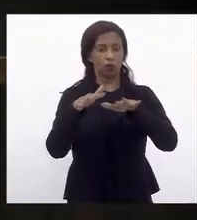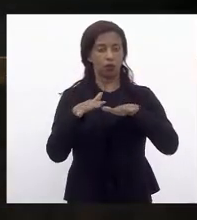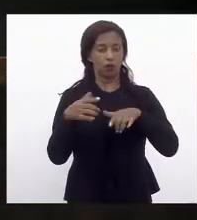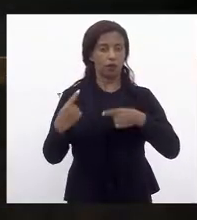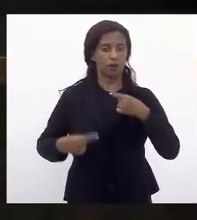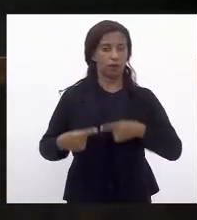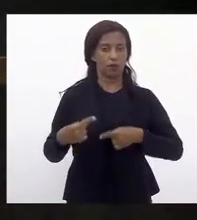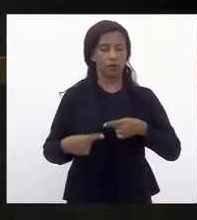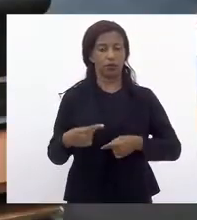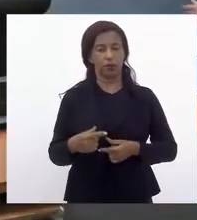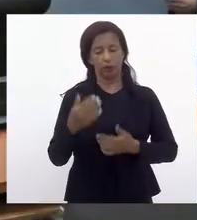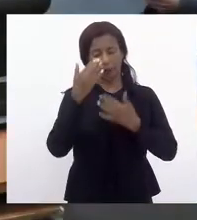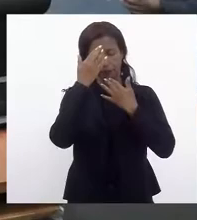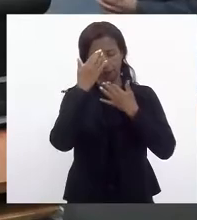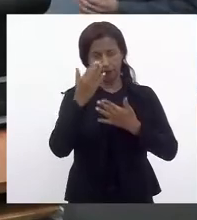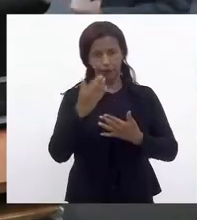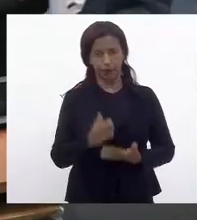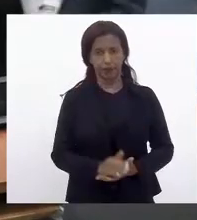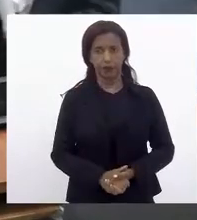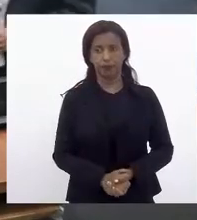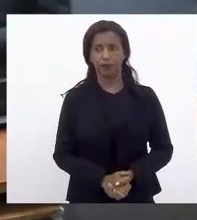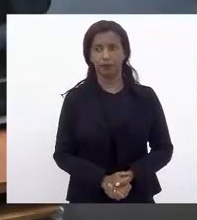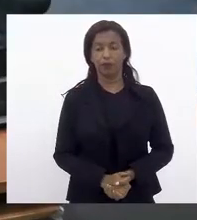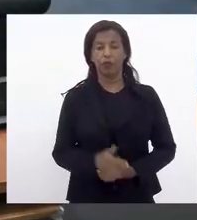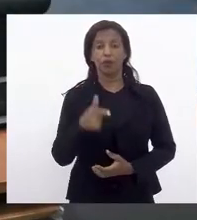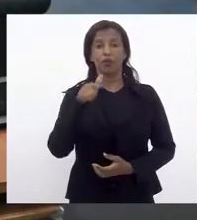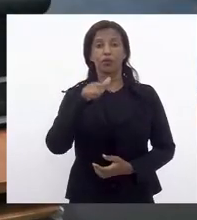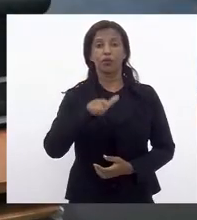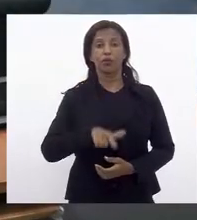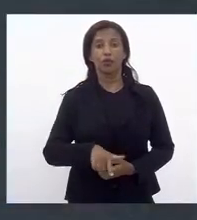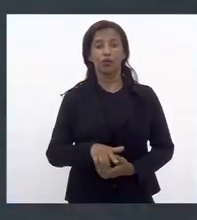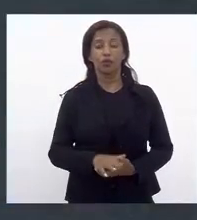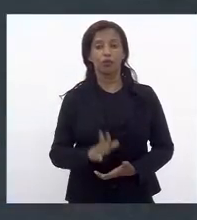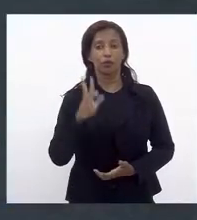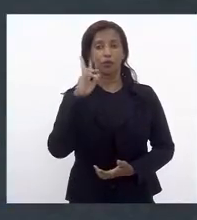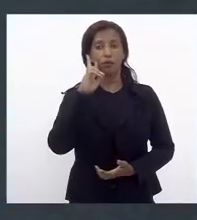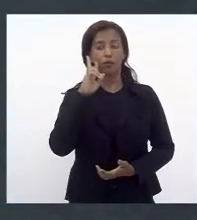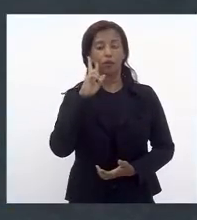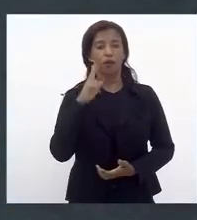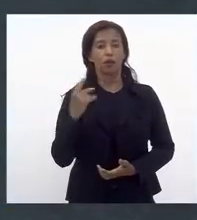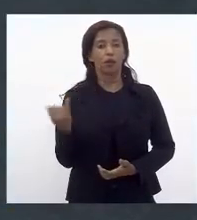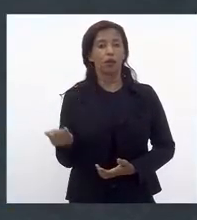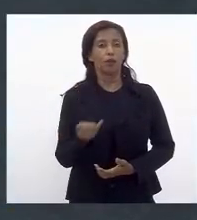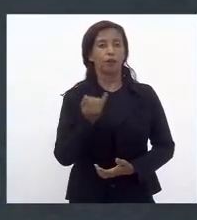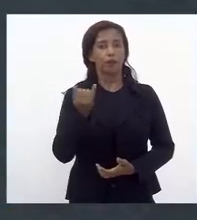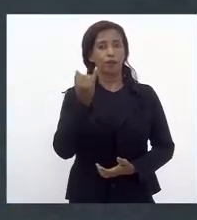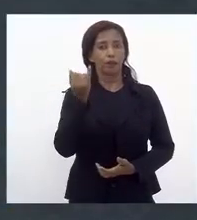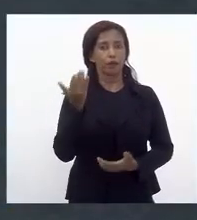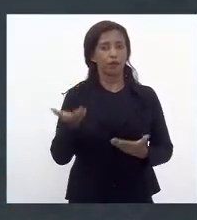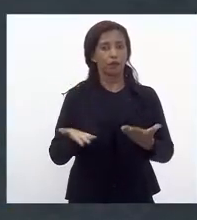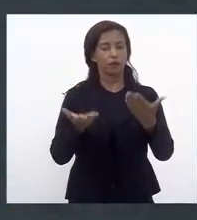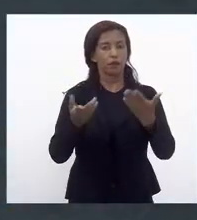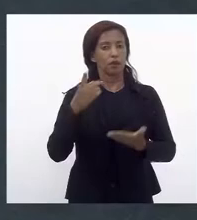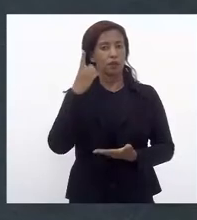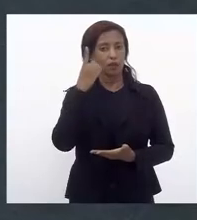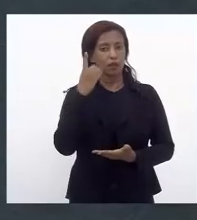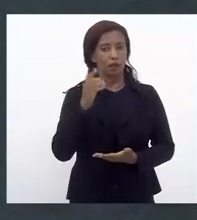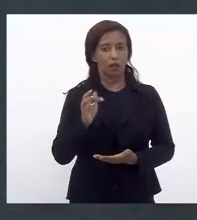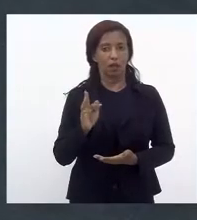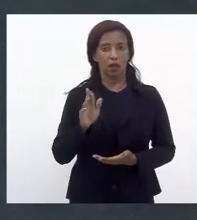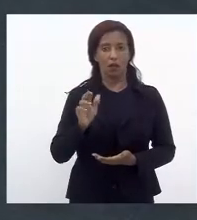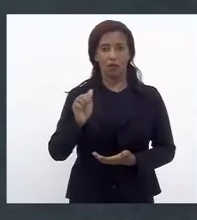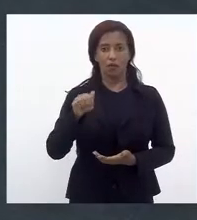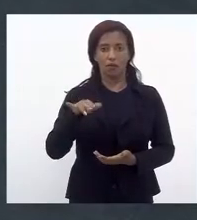as emendas. Pois não, obrigada, senhora presidenta. E, de novo, ressaltar o papel brilhante da deputada